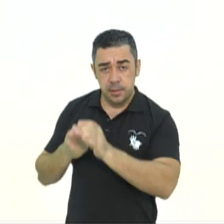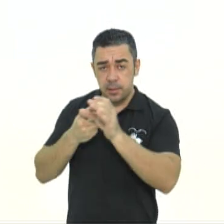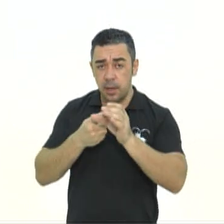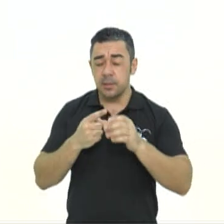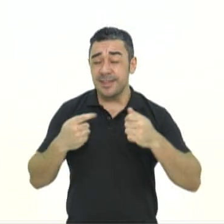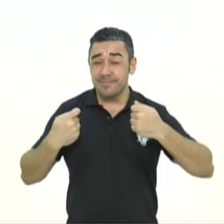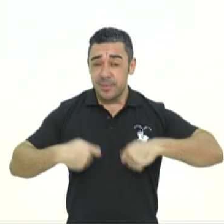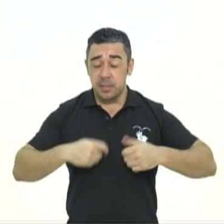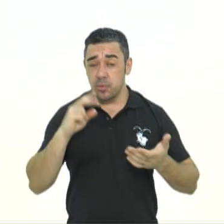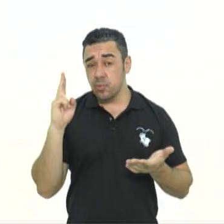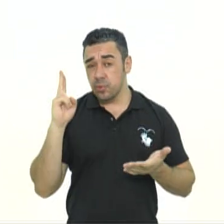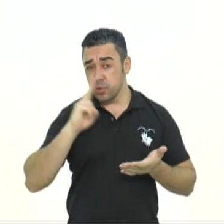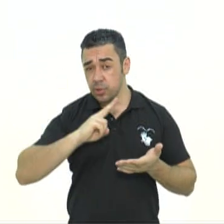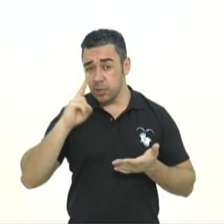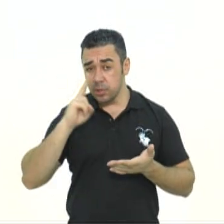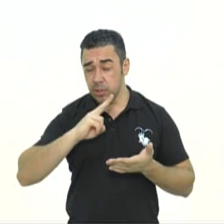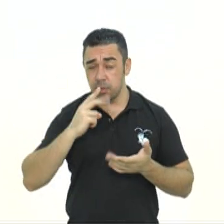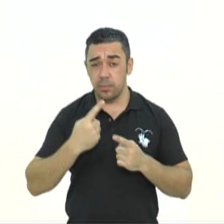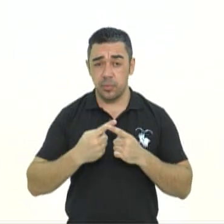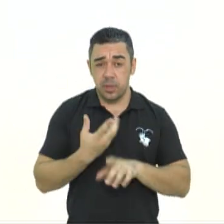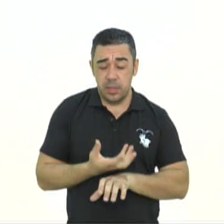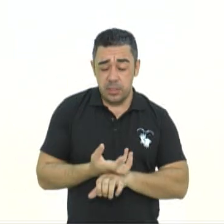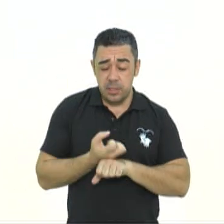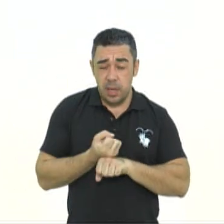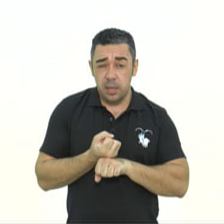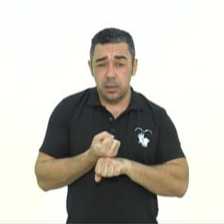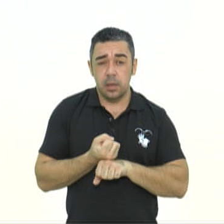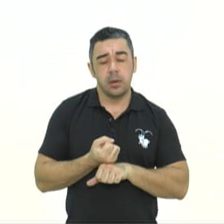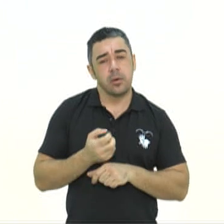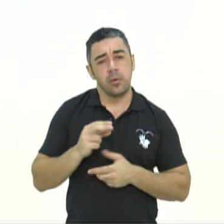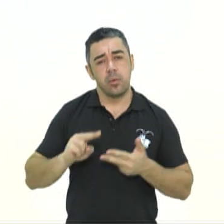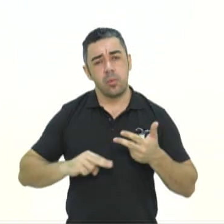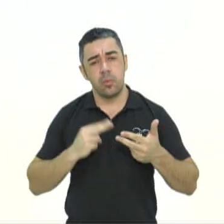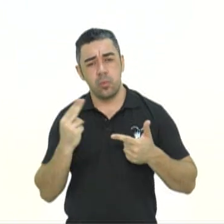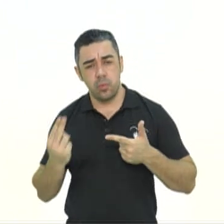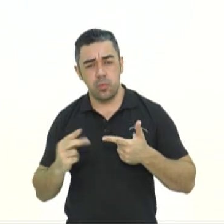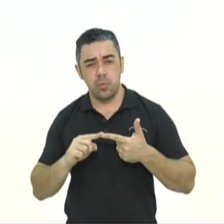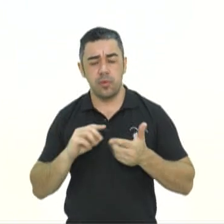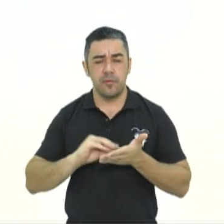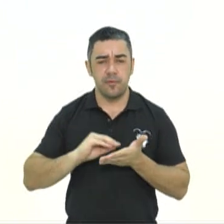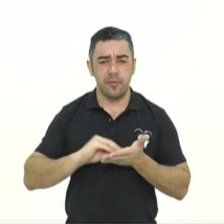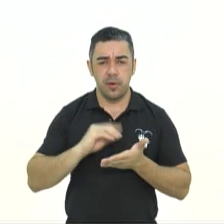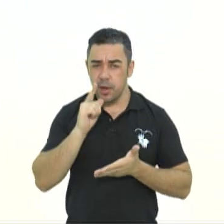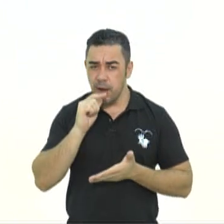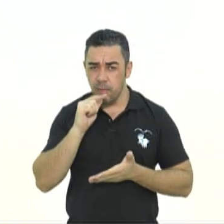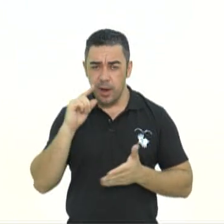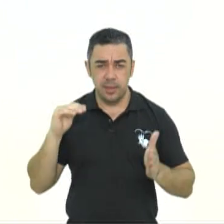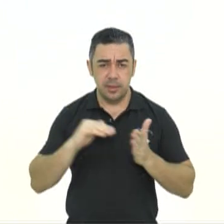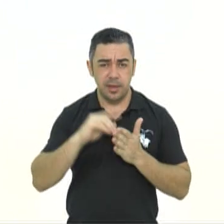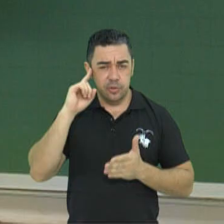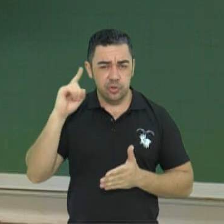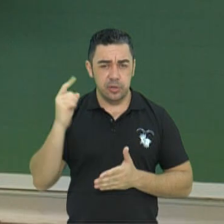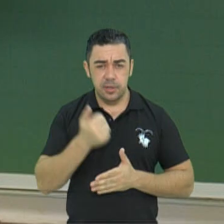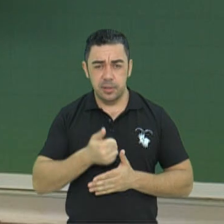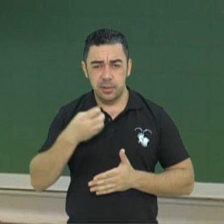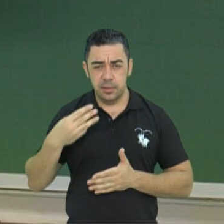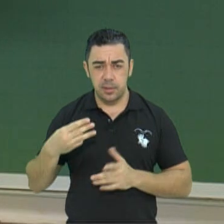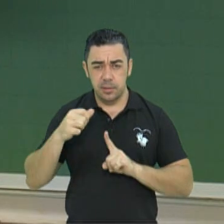emergência por seca ou estiagem até o dia 13 de março.